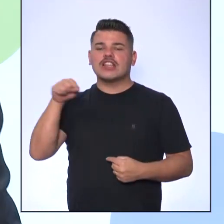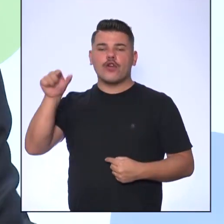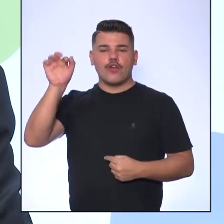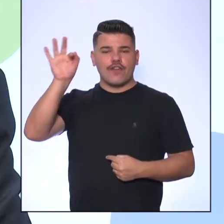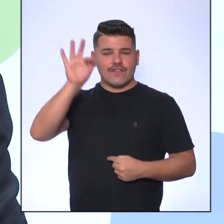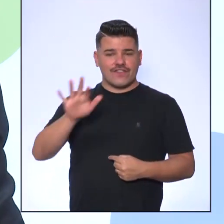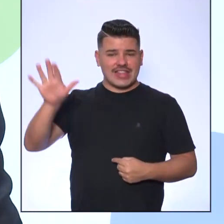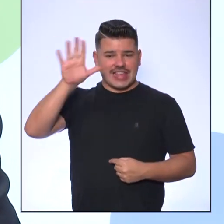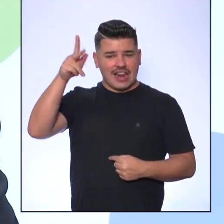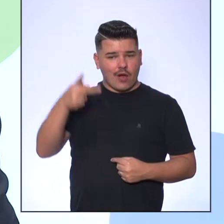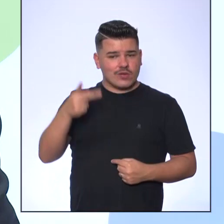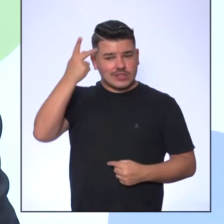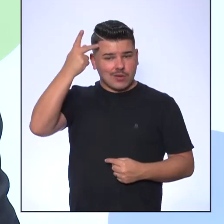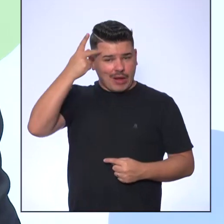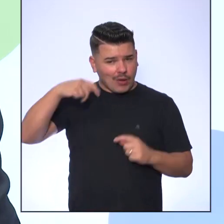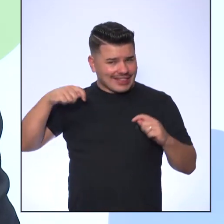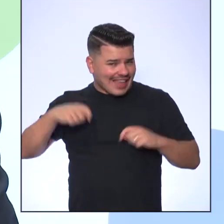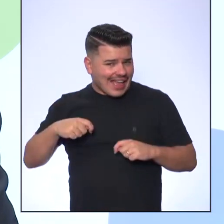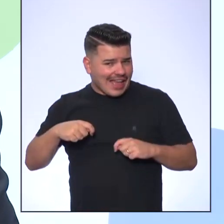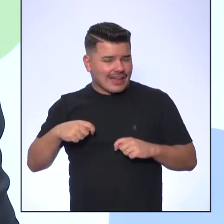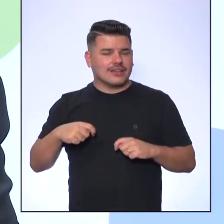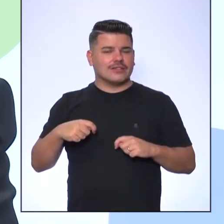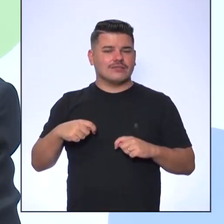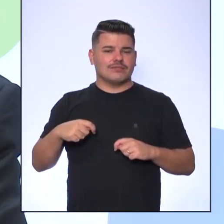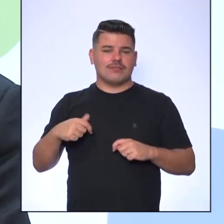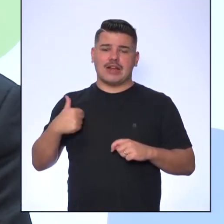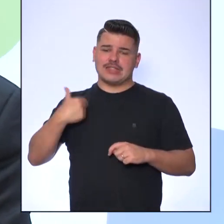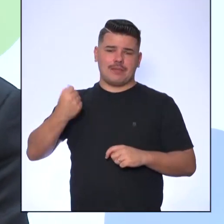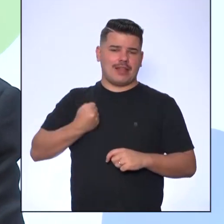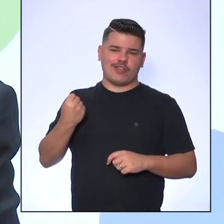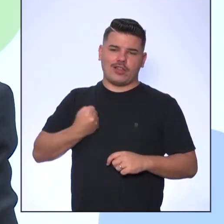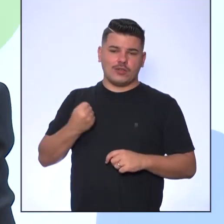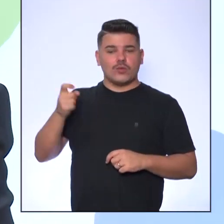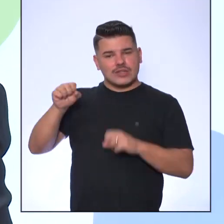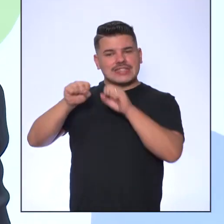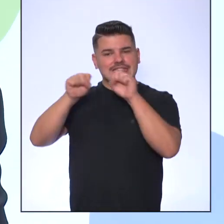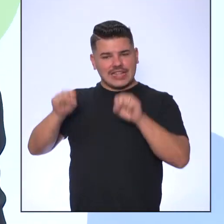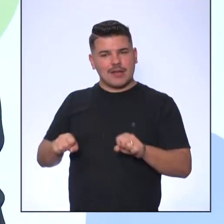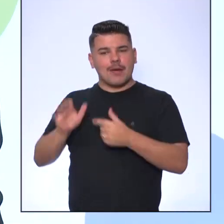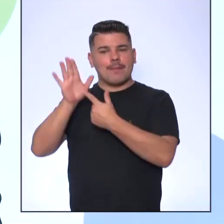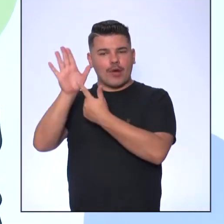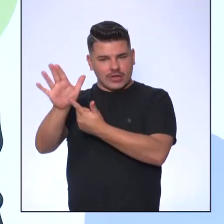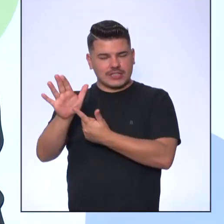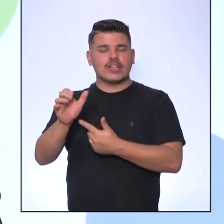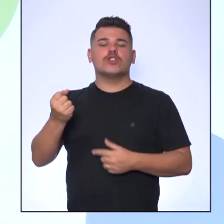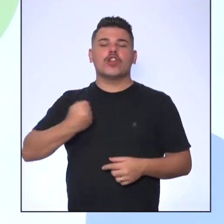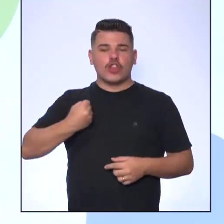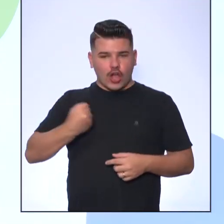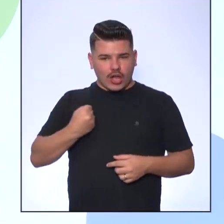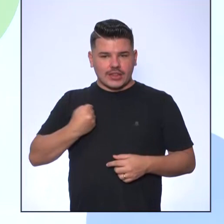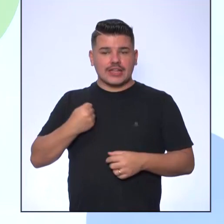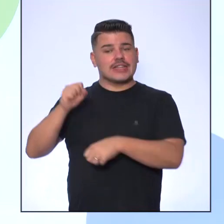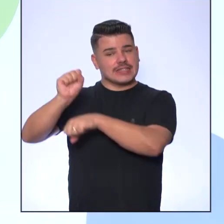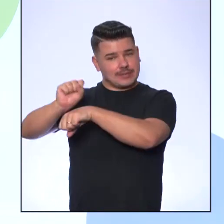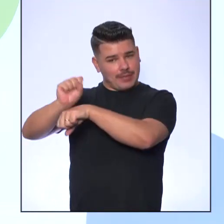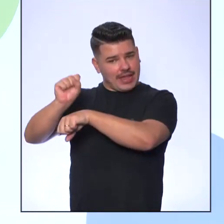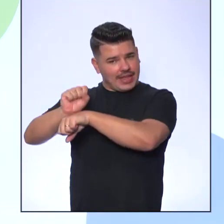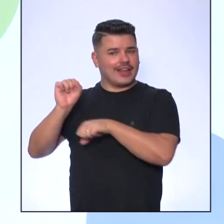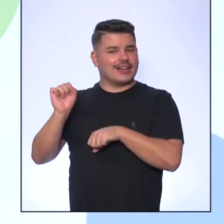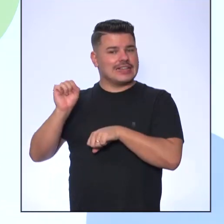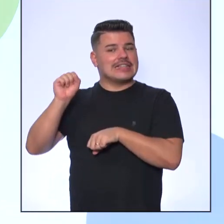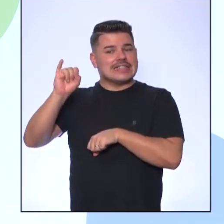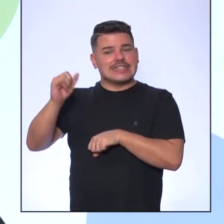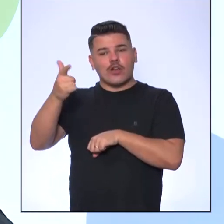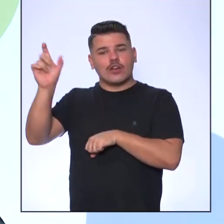Federal aqui de São Paulo. Mas o sistema vai te dizer, com a sua pontuação você fica de suplente. Mas se